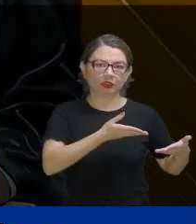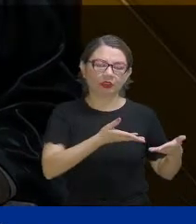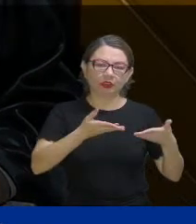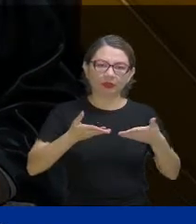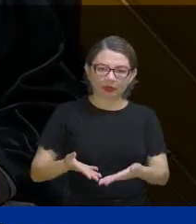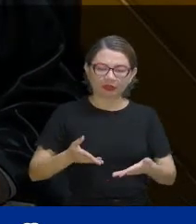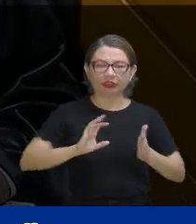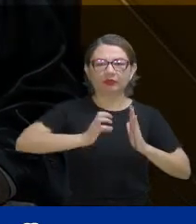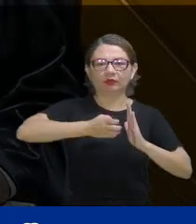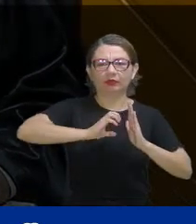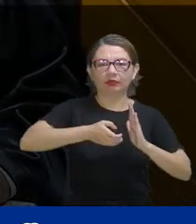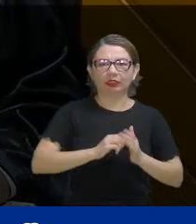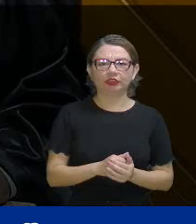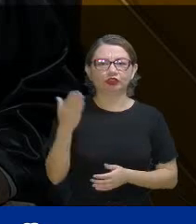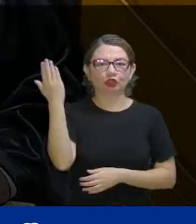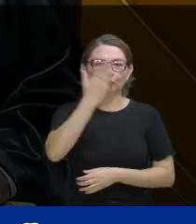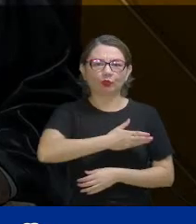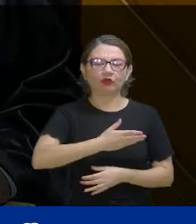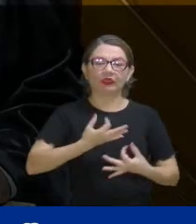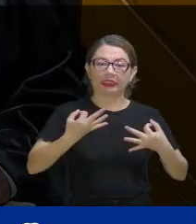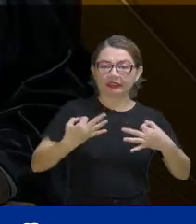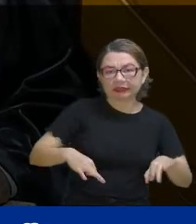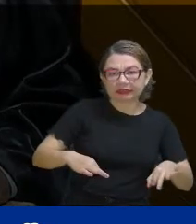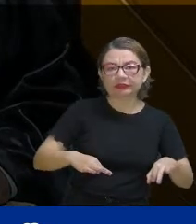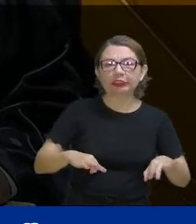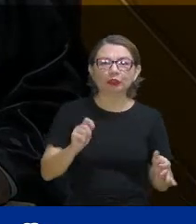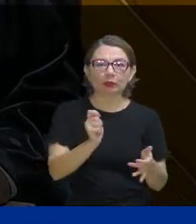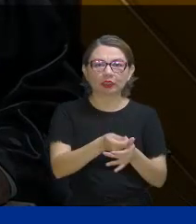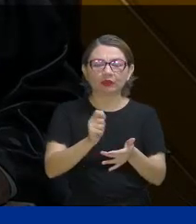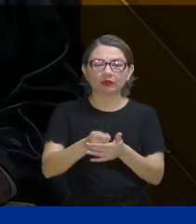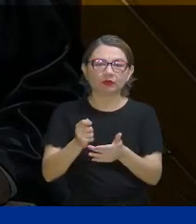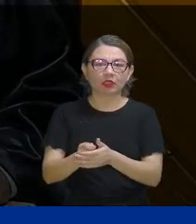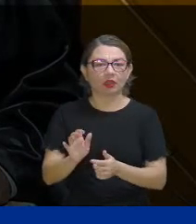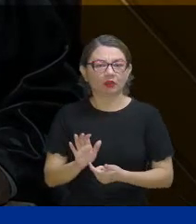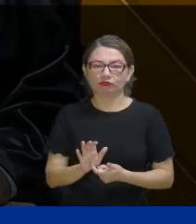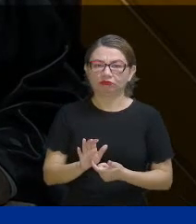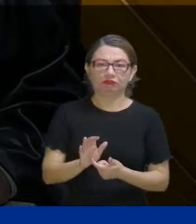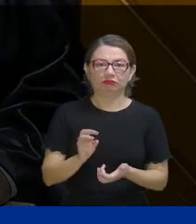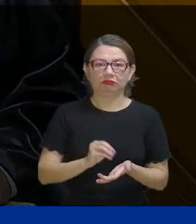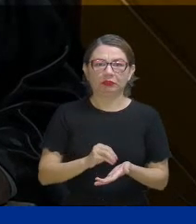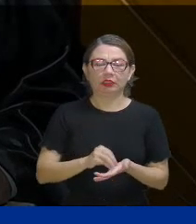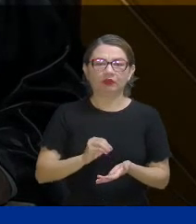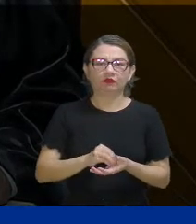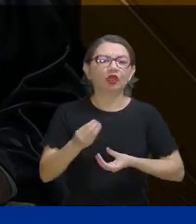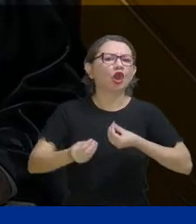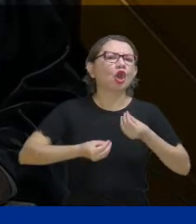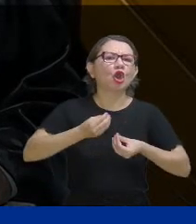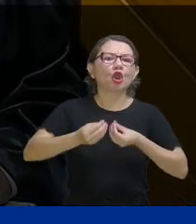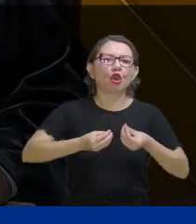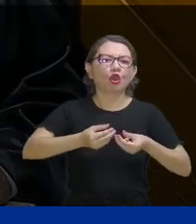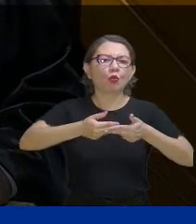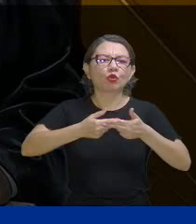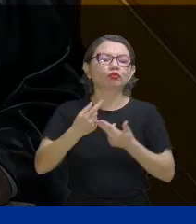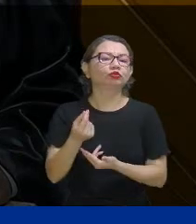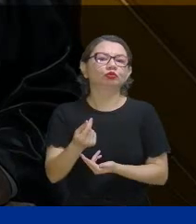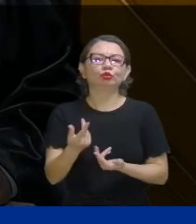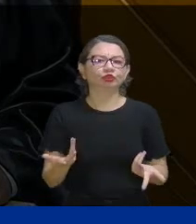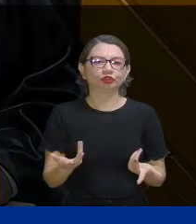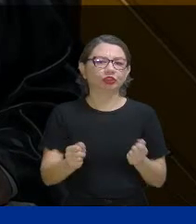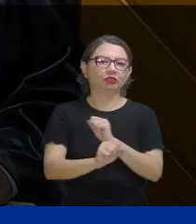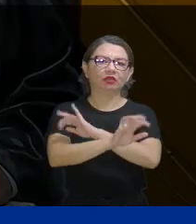pelo partido, a fim de comprovar a regularidade dessas despesas, não permite inferir a natureza do gasto e tampouco se